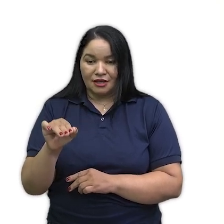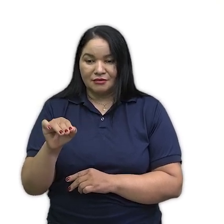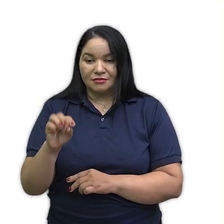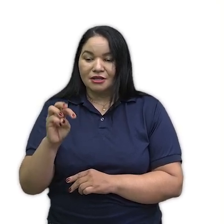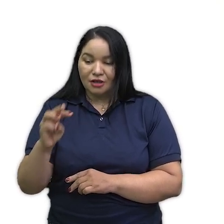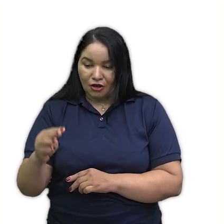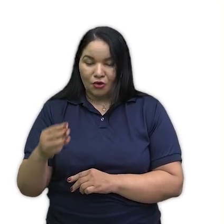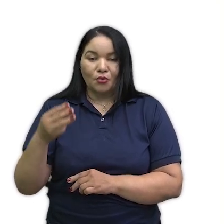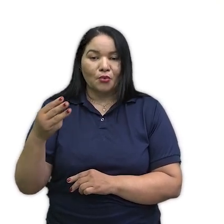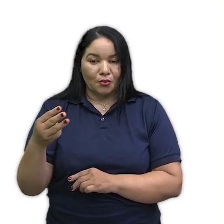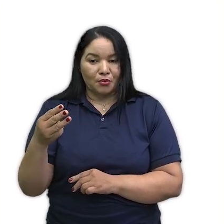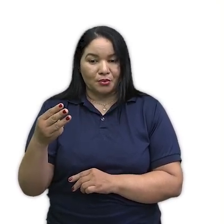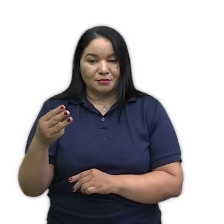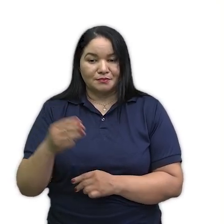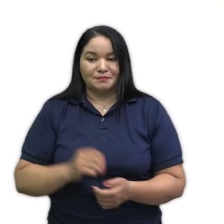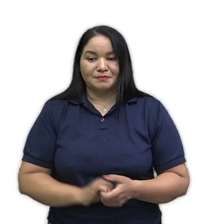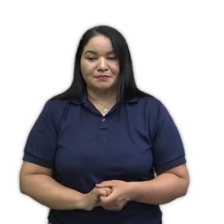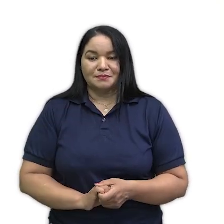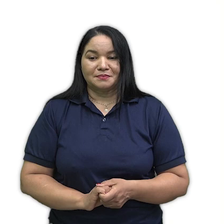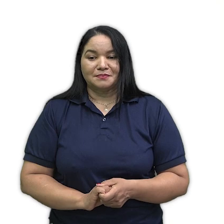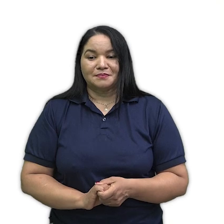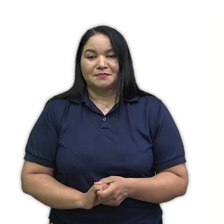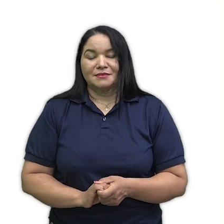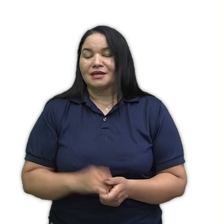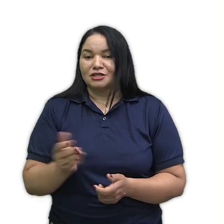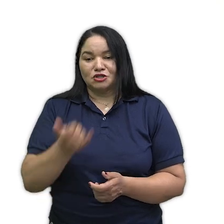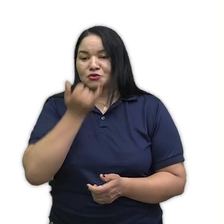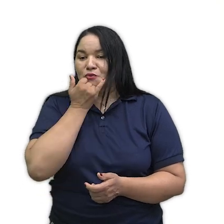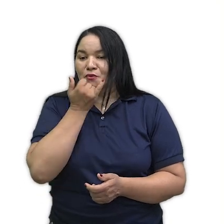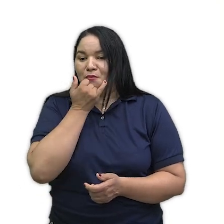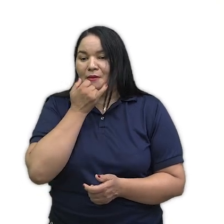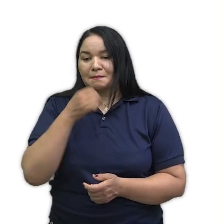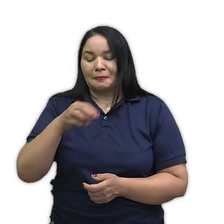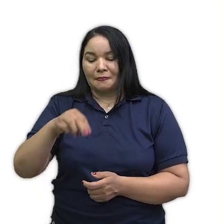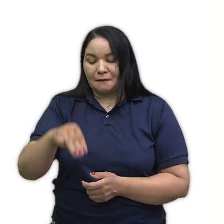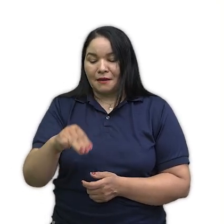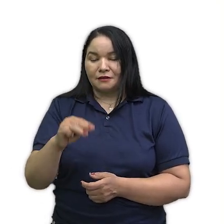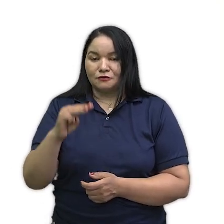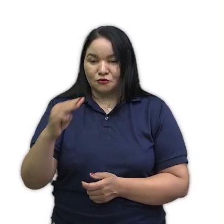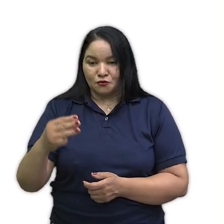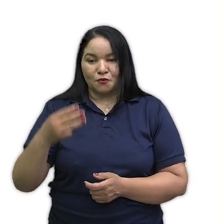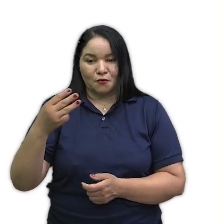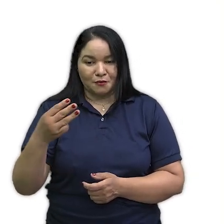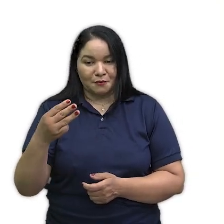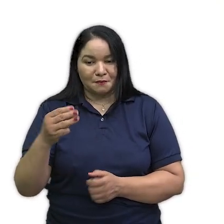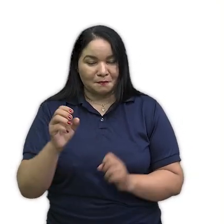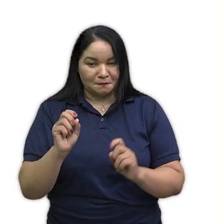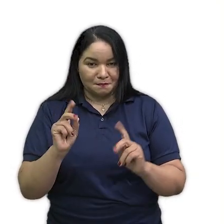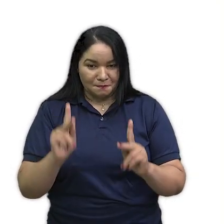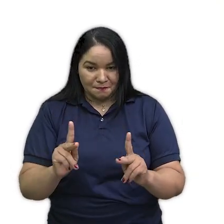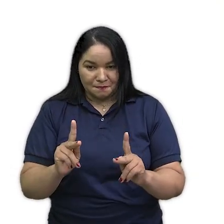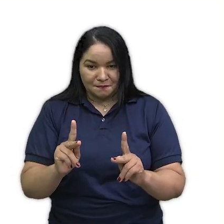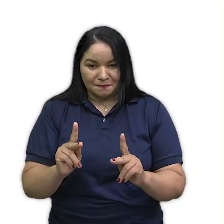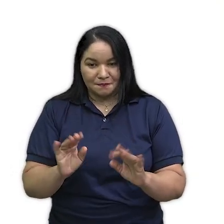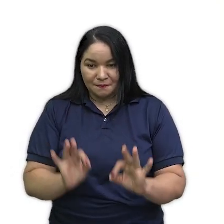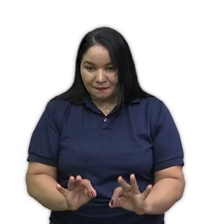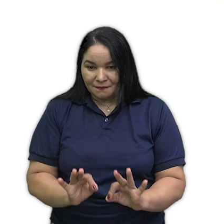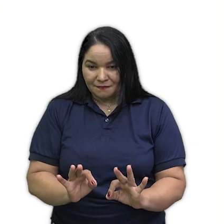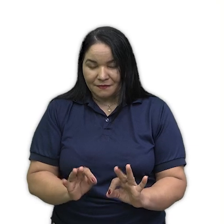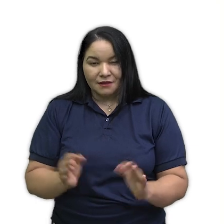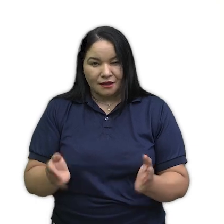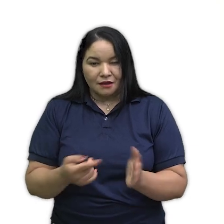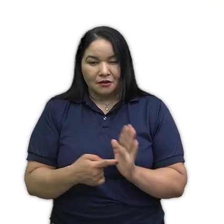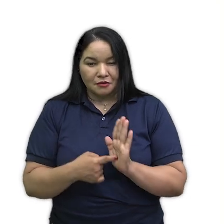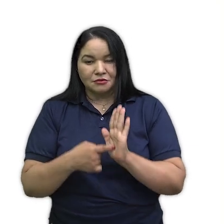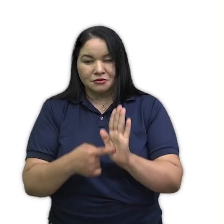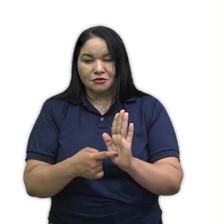cúbicos. Opa, desculpa, metros cúbicos. Ok? Tudo certo até aí? Então, coloquei esse exemplo aqui por último,